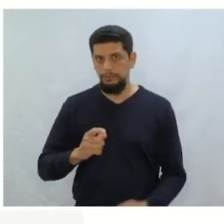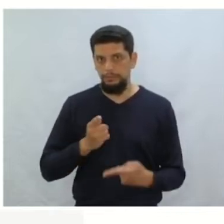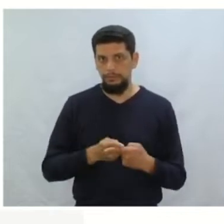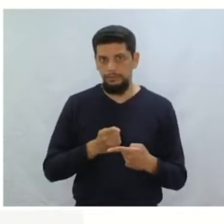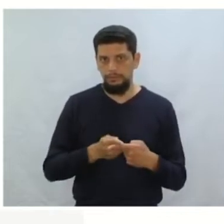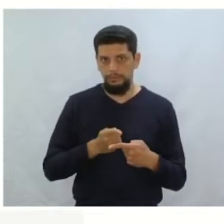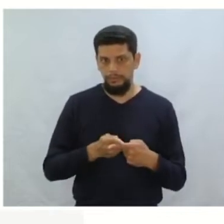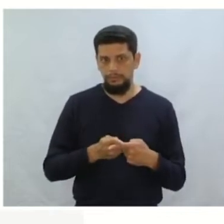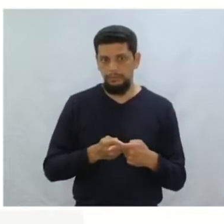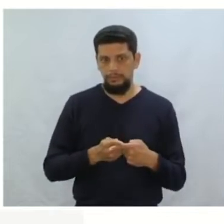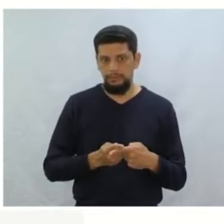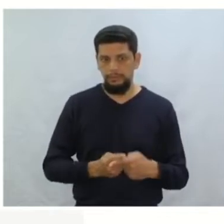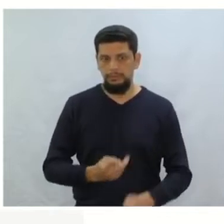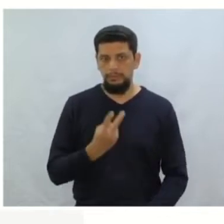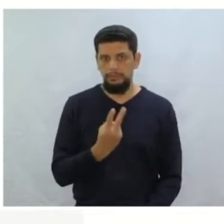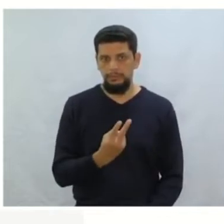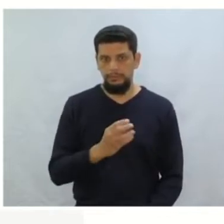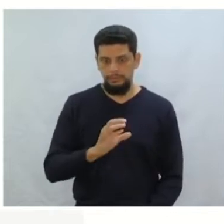número 2.000, porque são